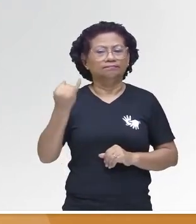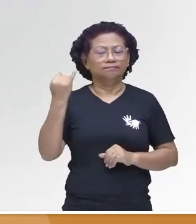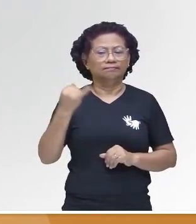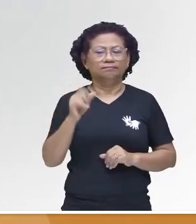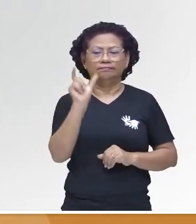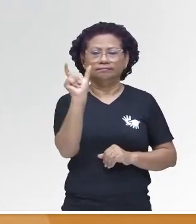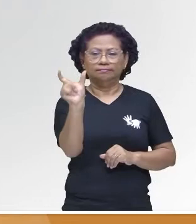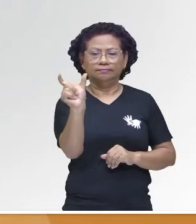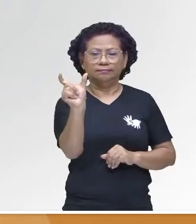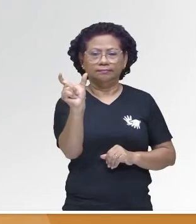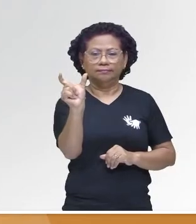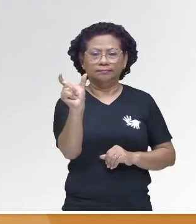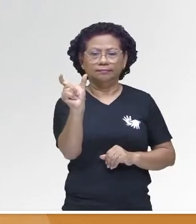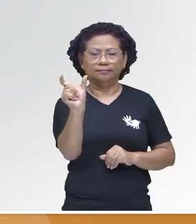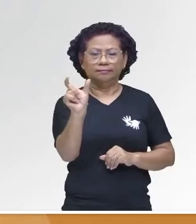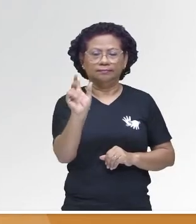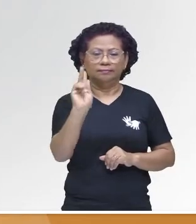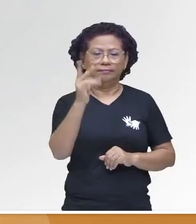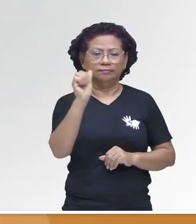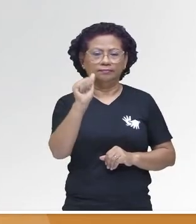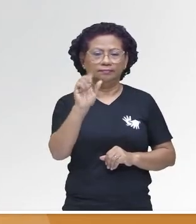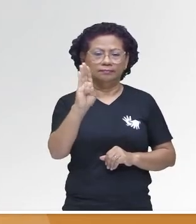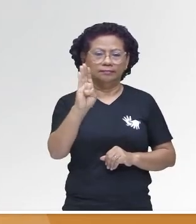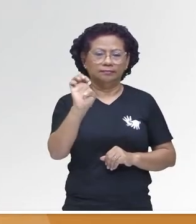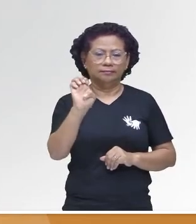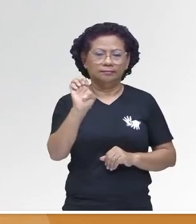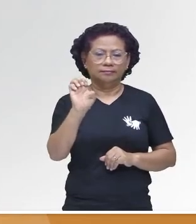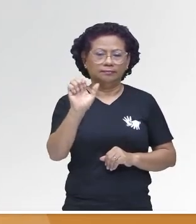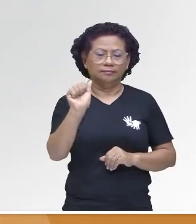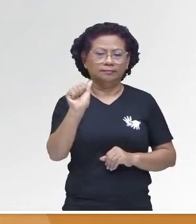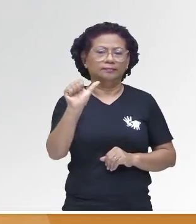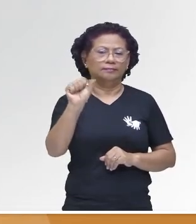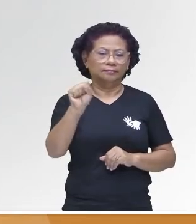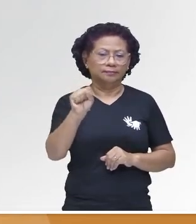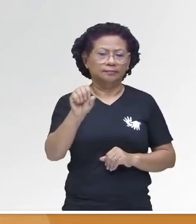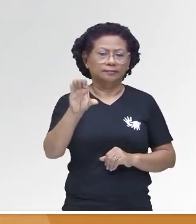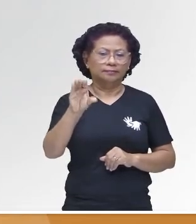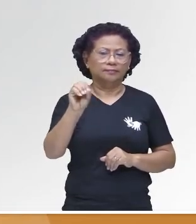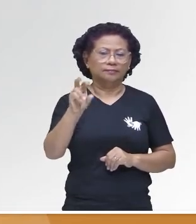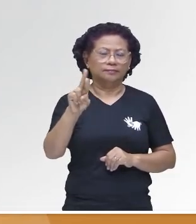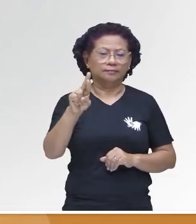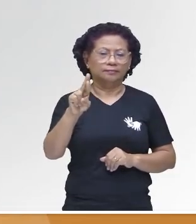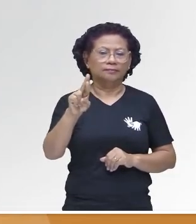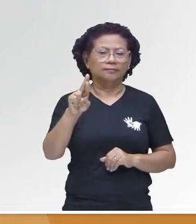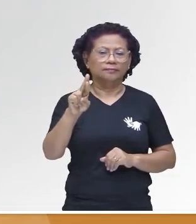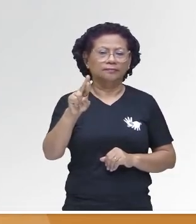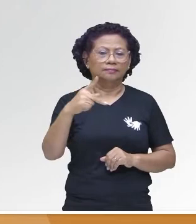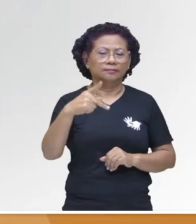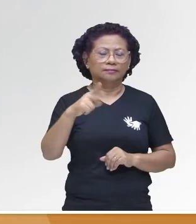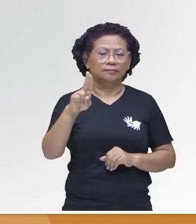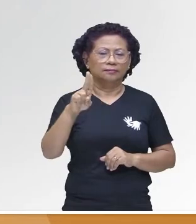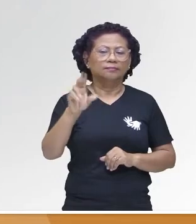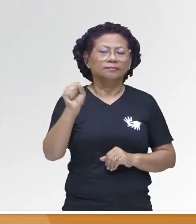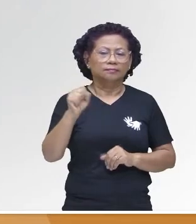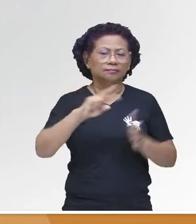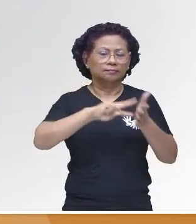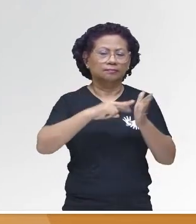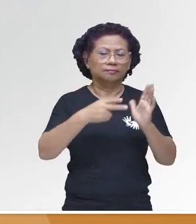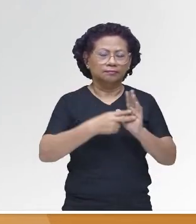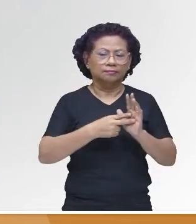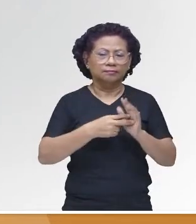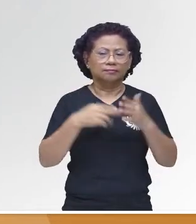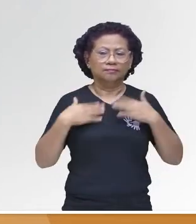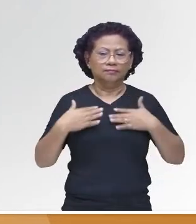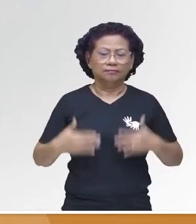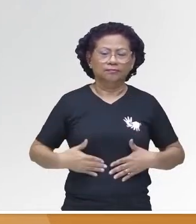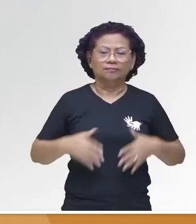habeas corpus. E o habeas corpus quer dizer corpo livre. Tá? A Constituição diz que todo mundo tem o direito de ir e